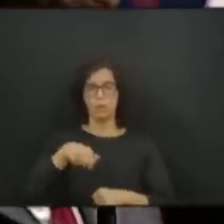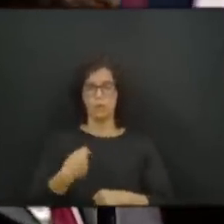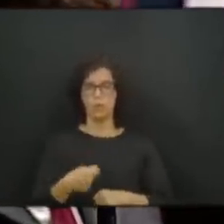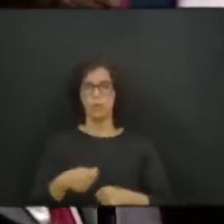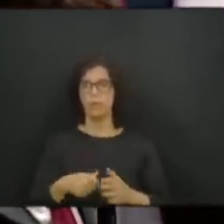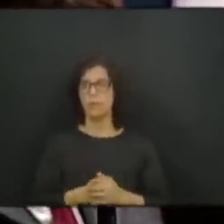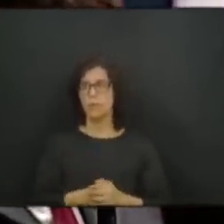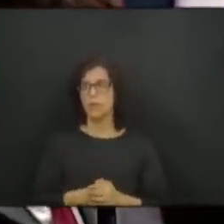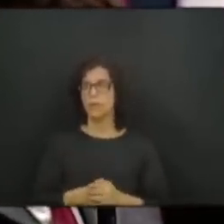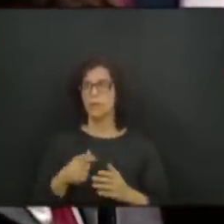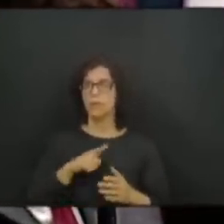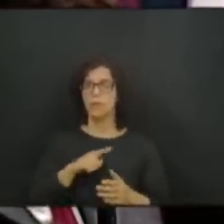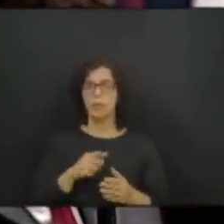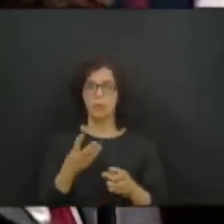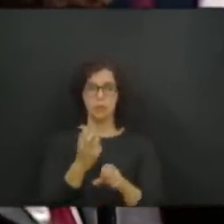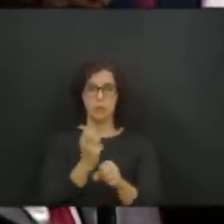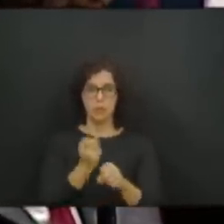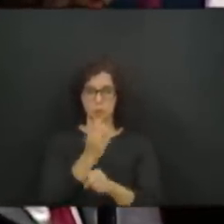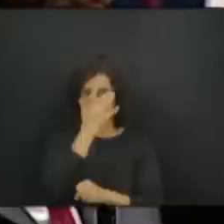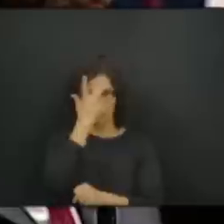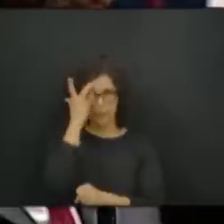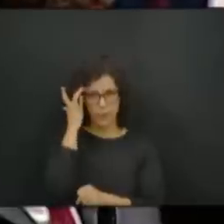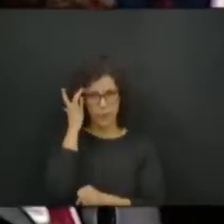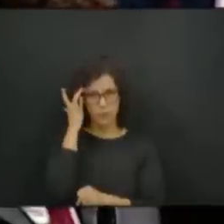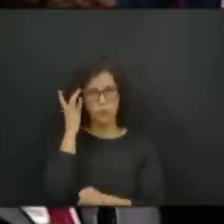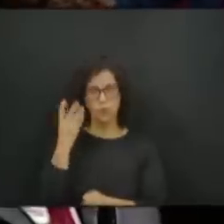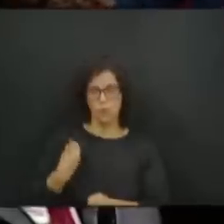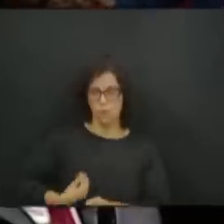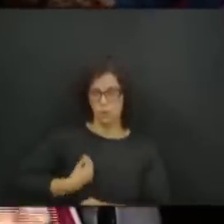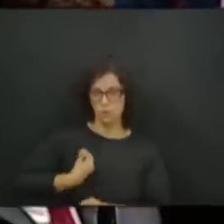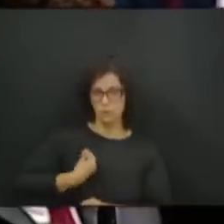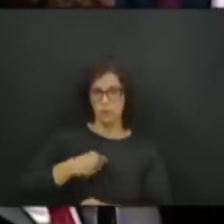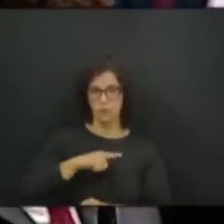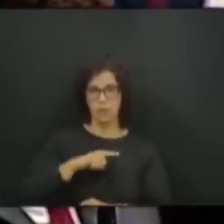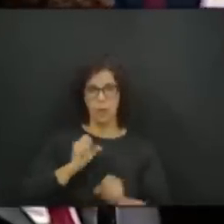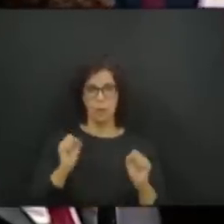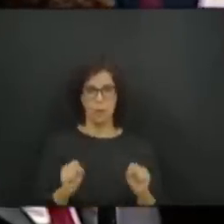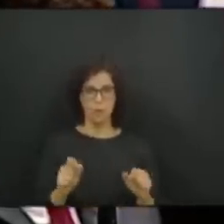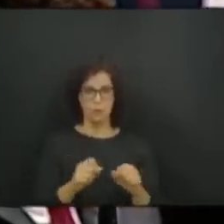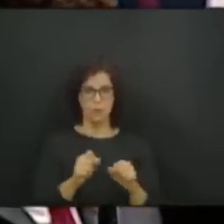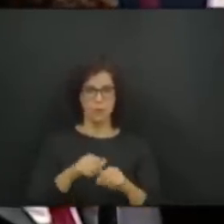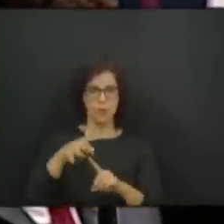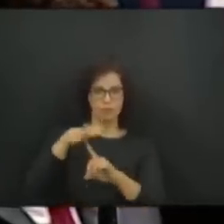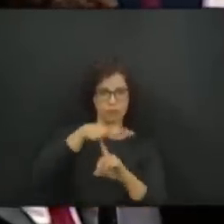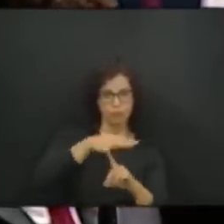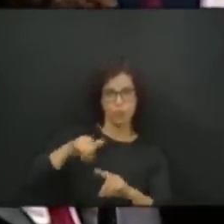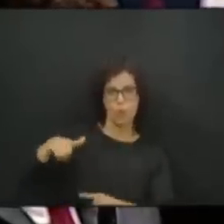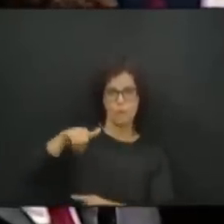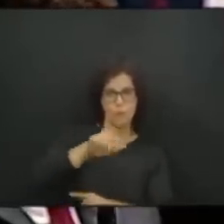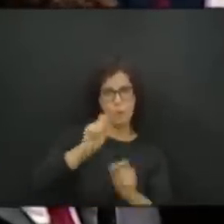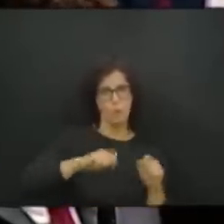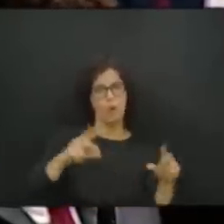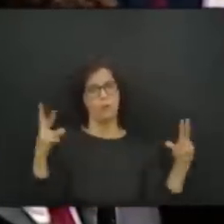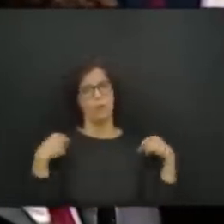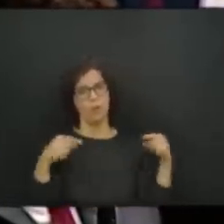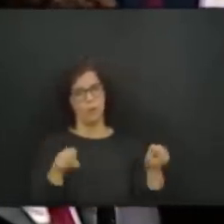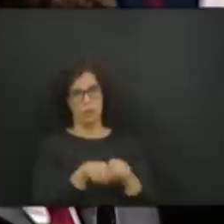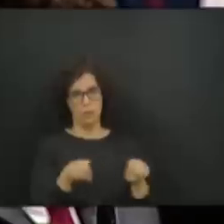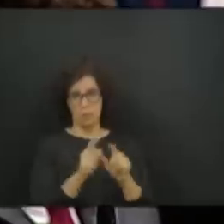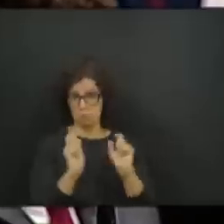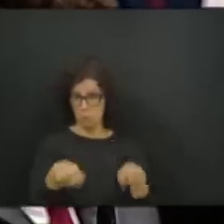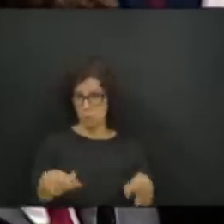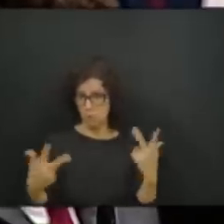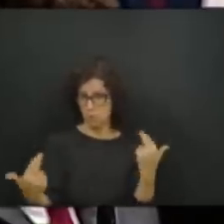essa inclusão dos praças na podendo pilotar aeronaves podendo exercer a função de piloto de